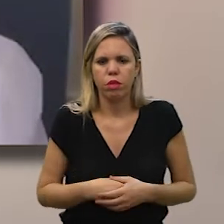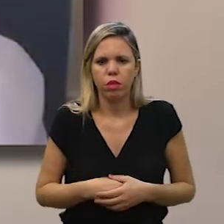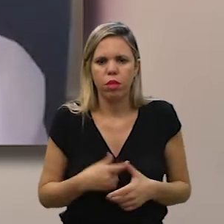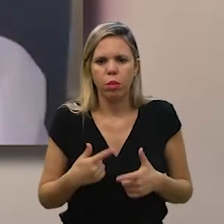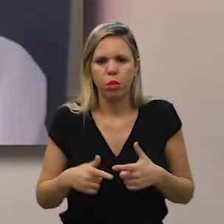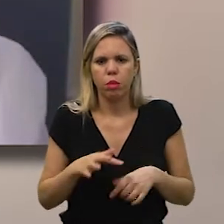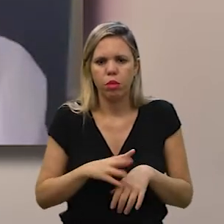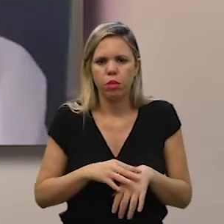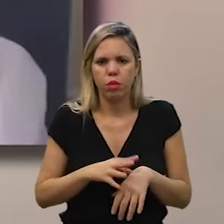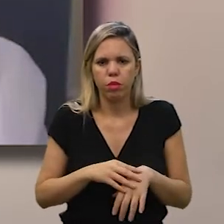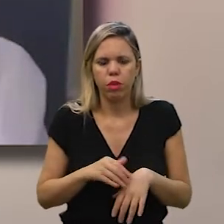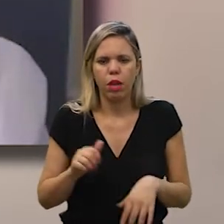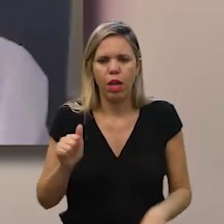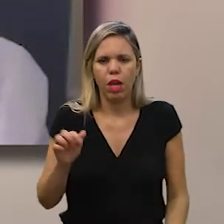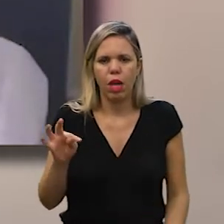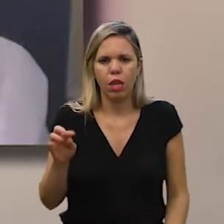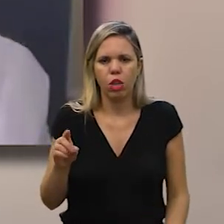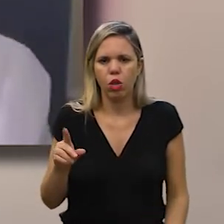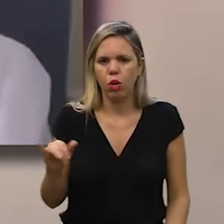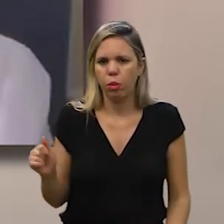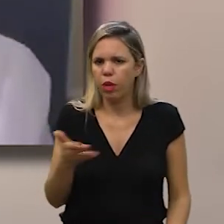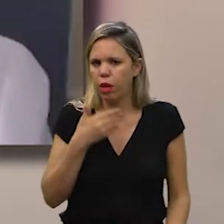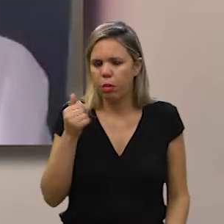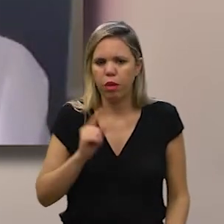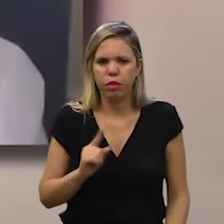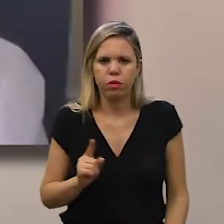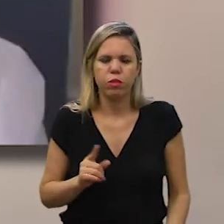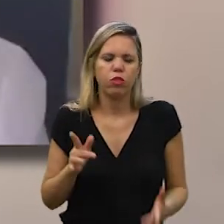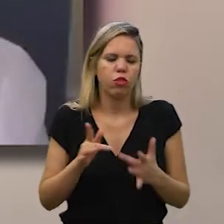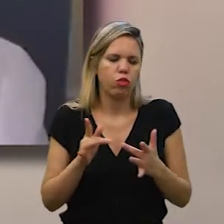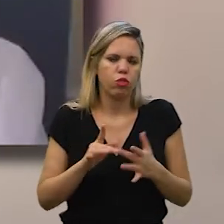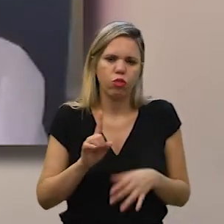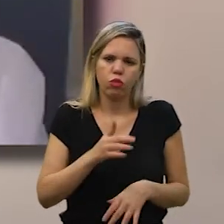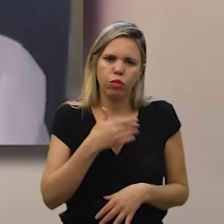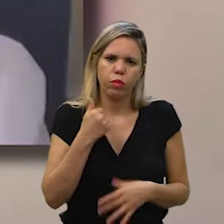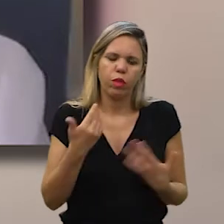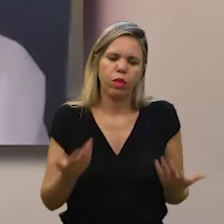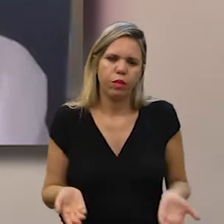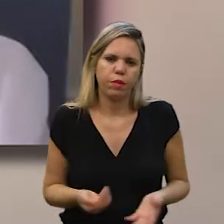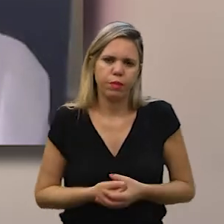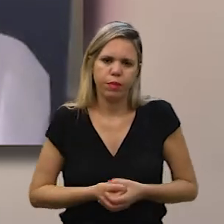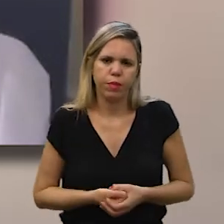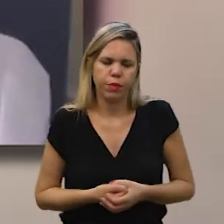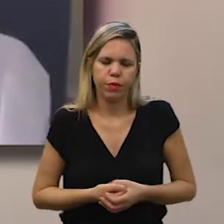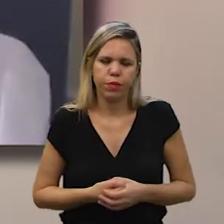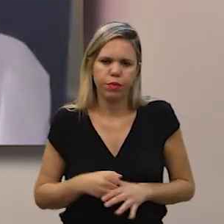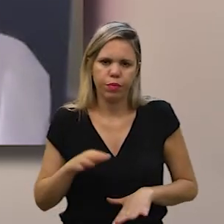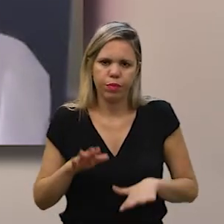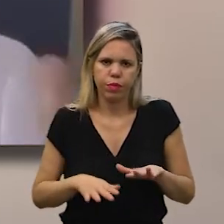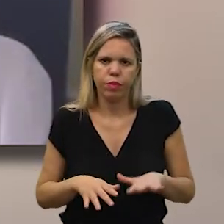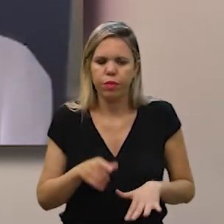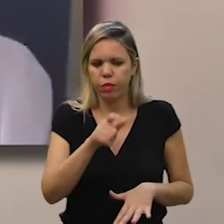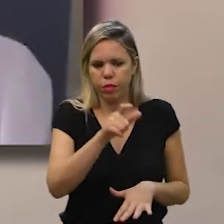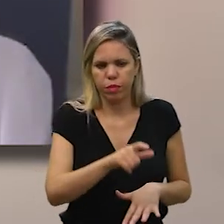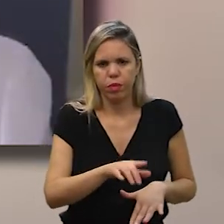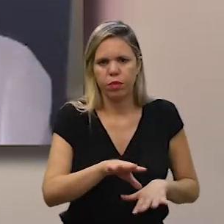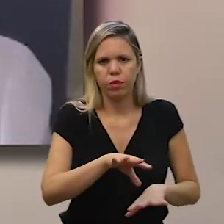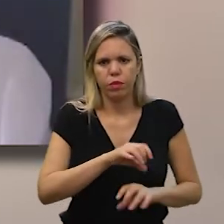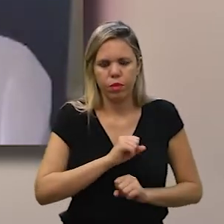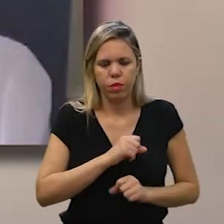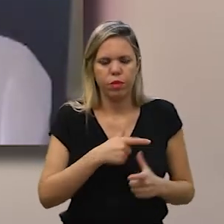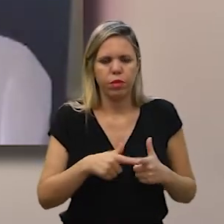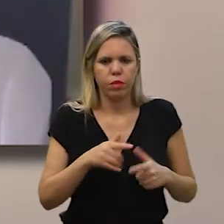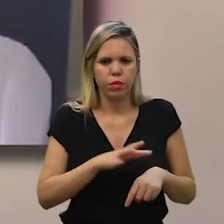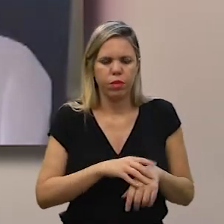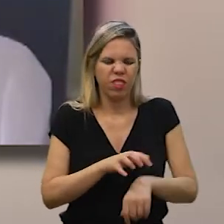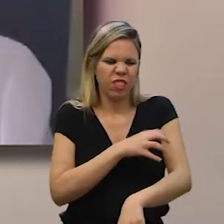o quadro da dermatite atópica melhora. A dermatite de contato, não. Então, muitas vezes a pessoa desenvolve um